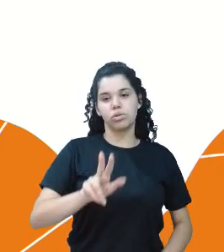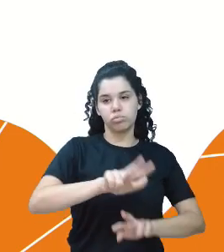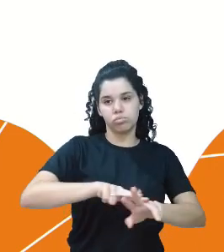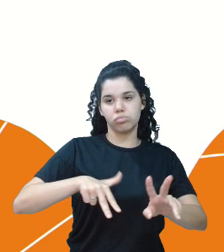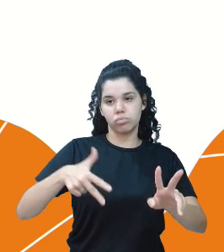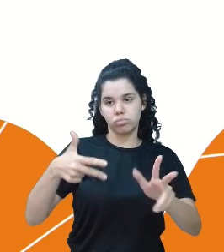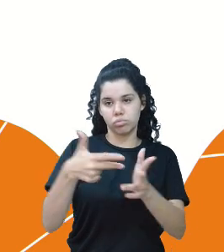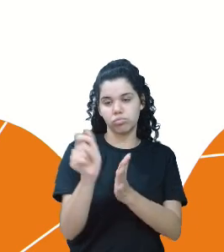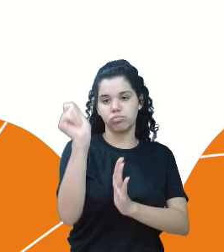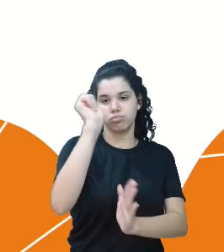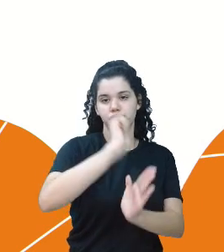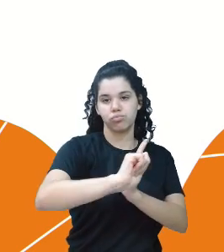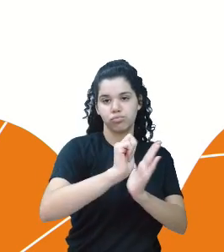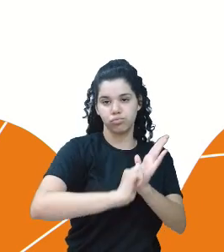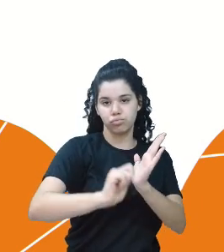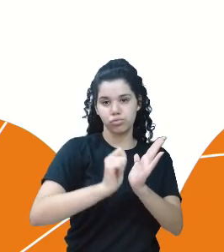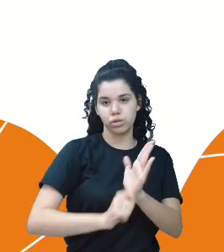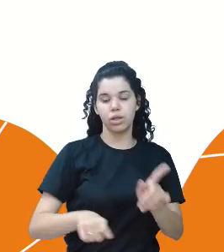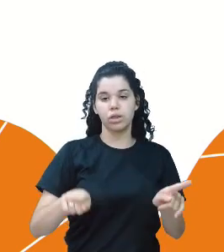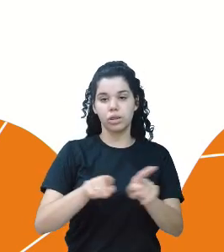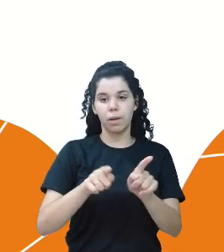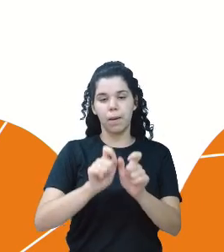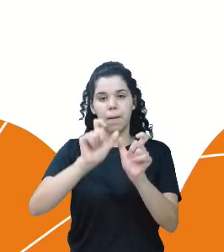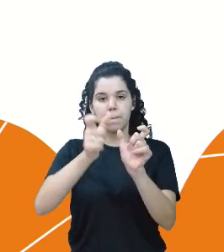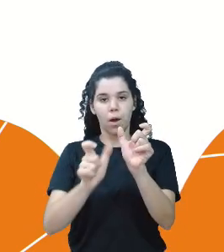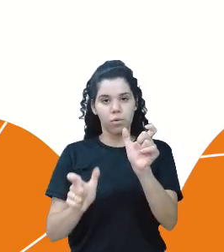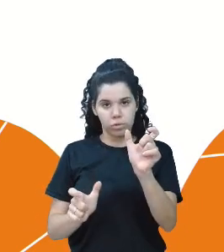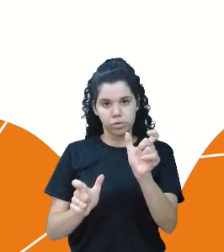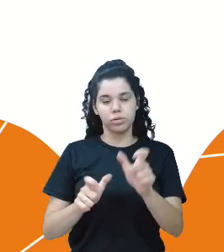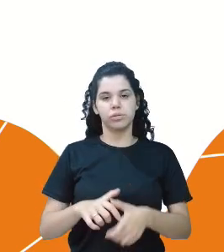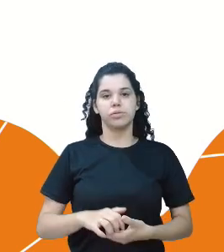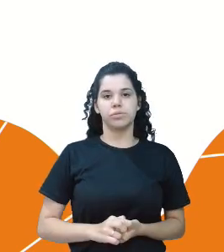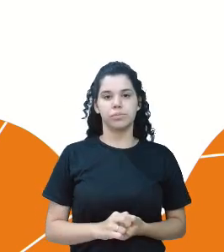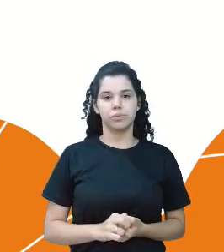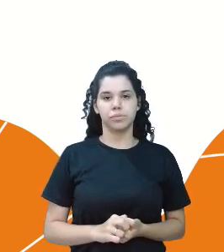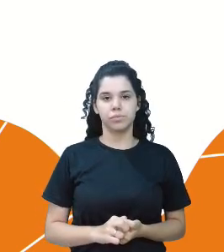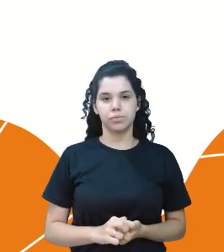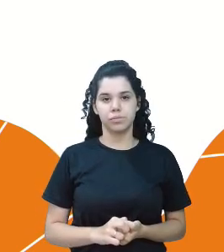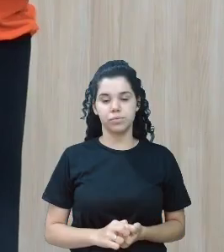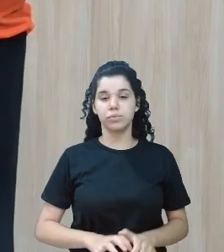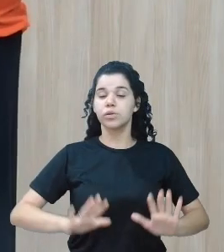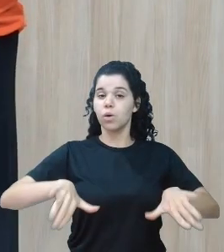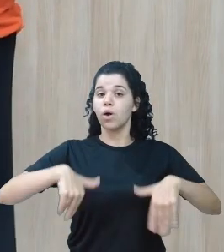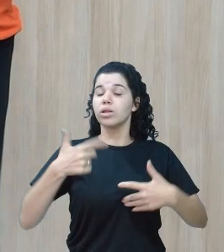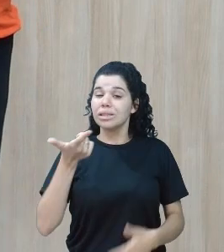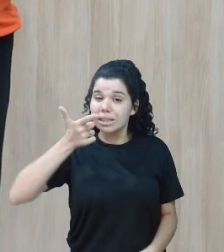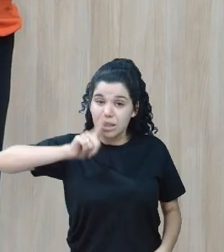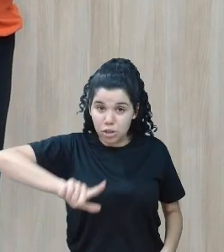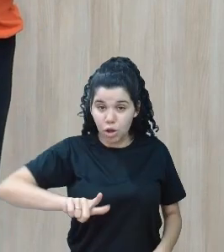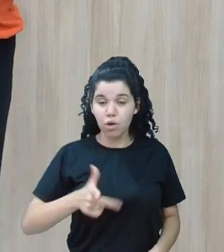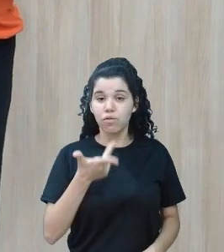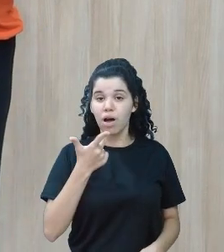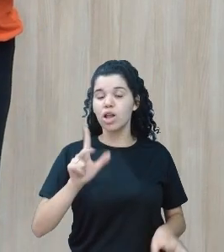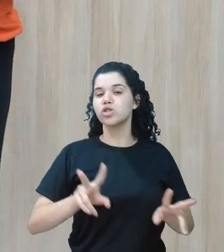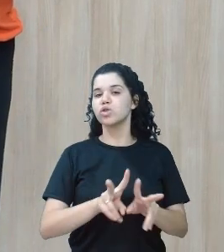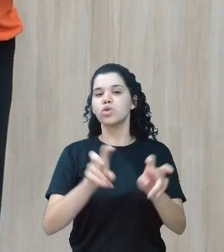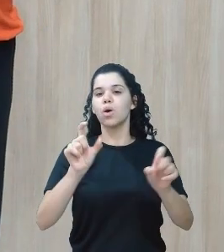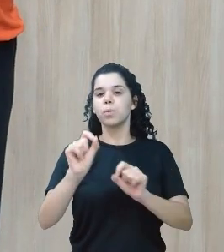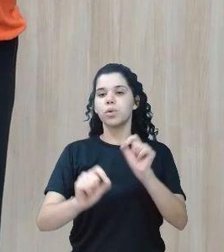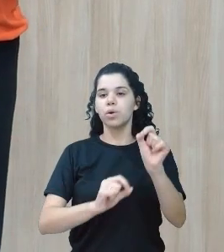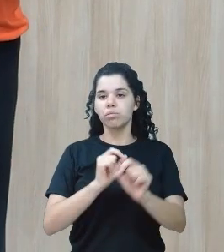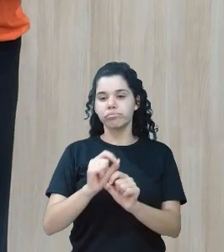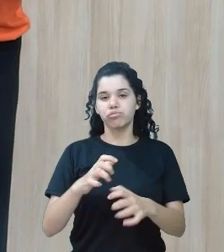recursos ortográficos e ou morfossintáticos, tá? De novo, a gente vai trabalhar com a questão